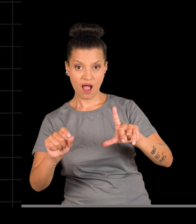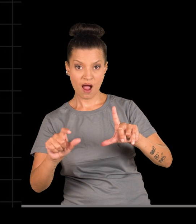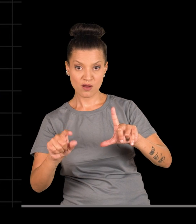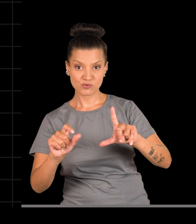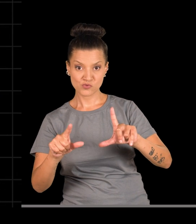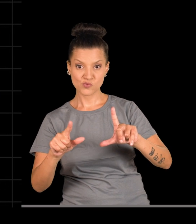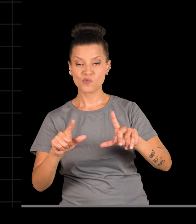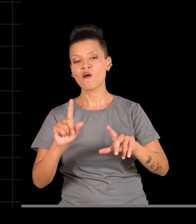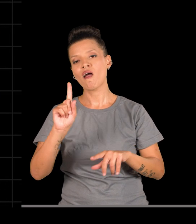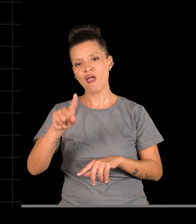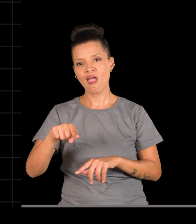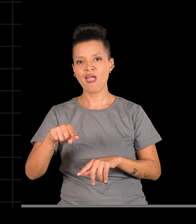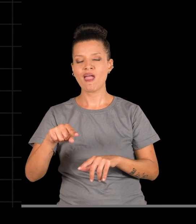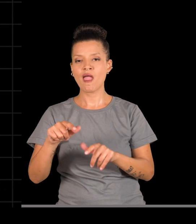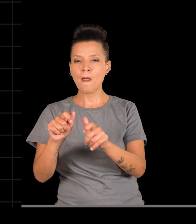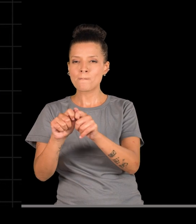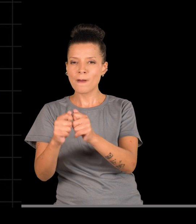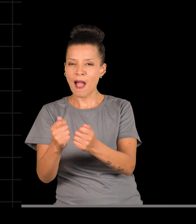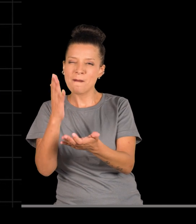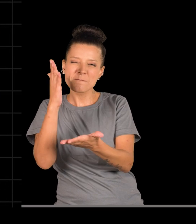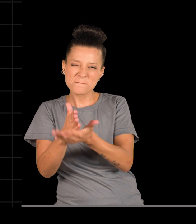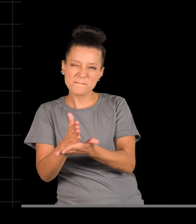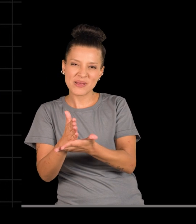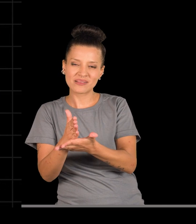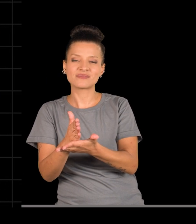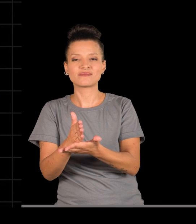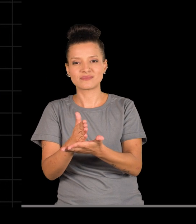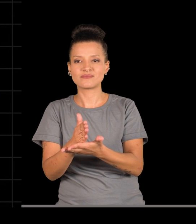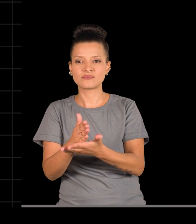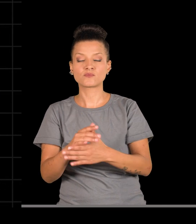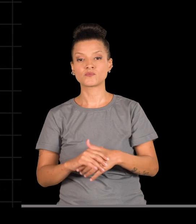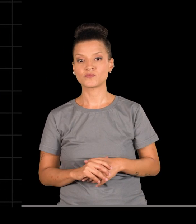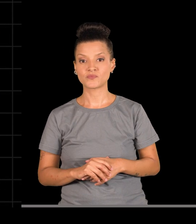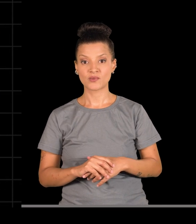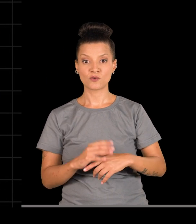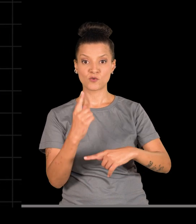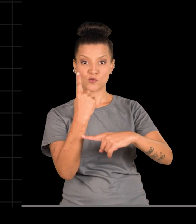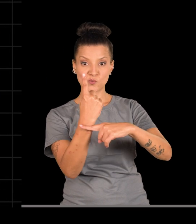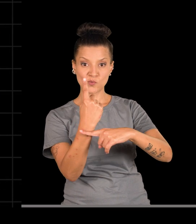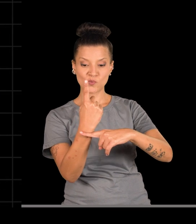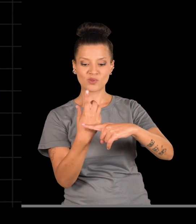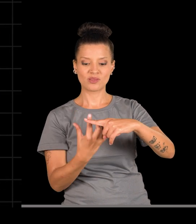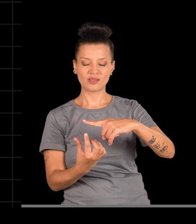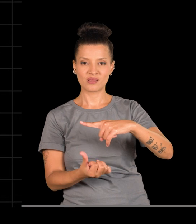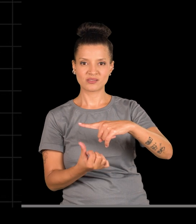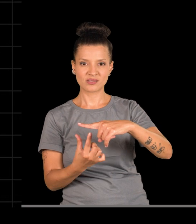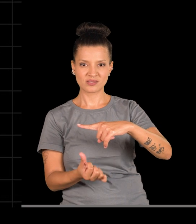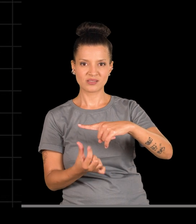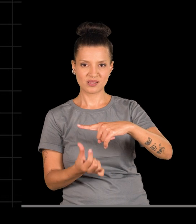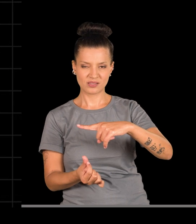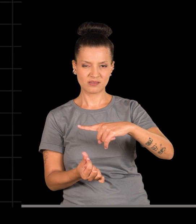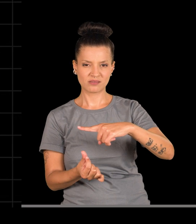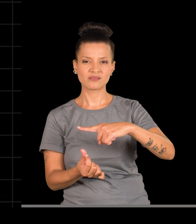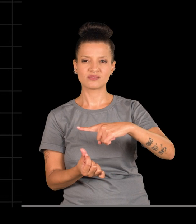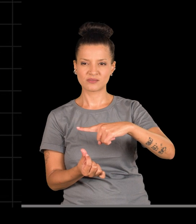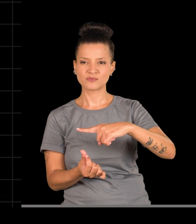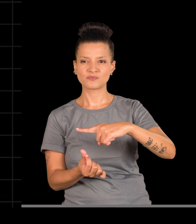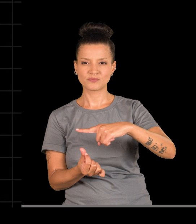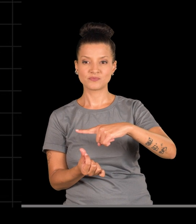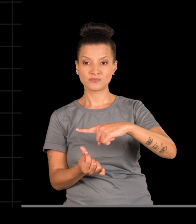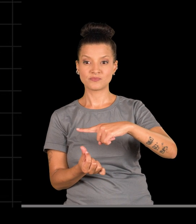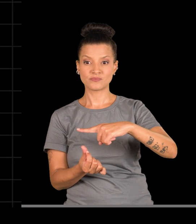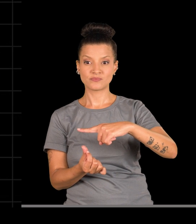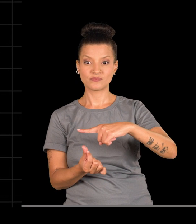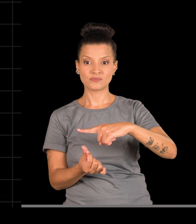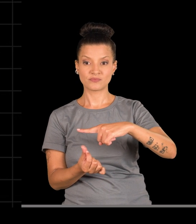esse triângulo que está em azul vale metade desse triângulo que está em amarelo. Logo vai valer quanto? É isso aí, 1/16,